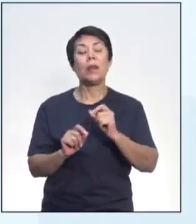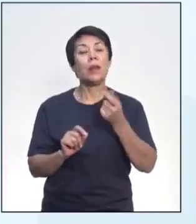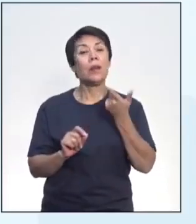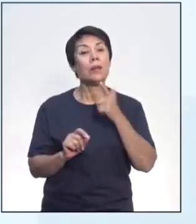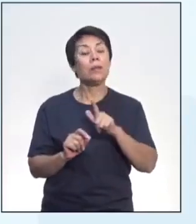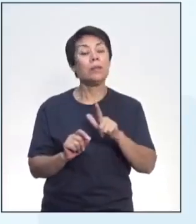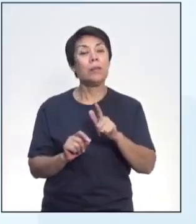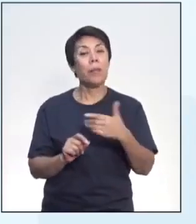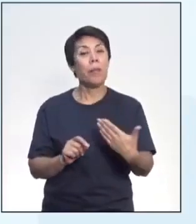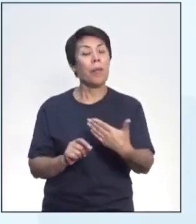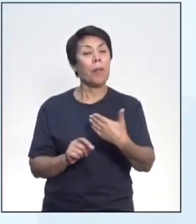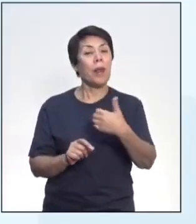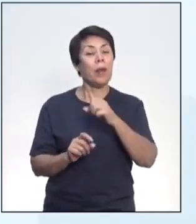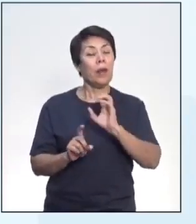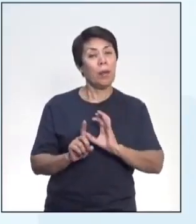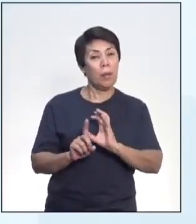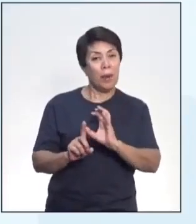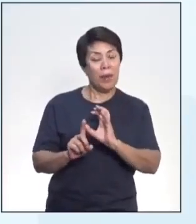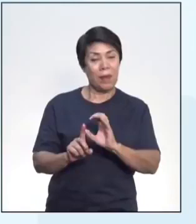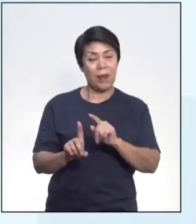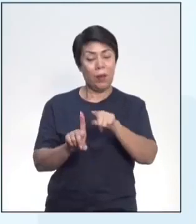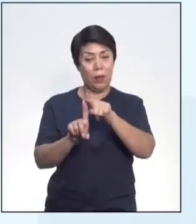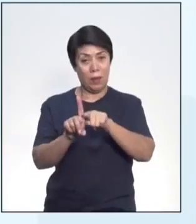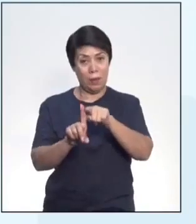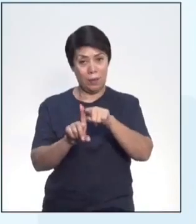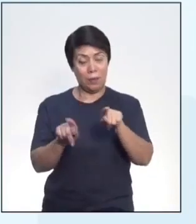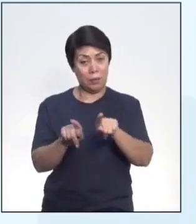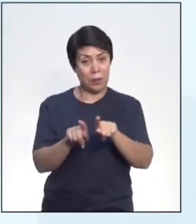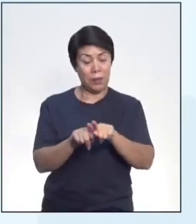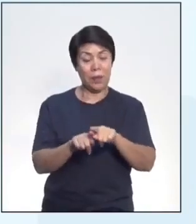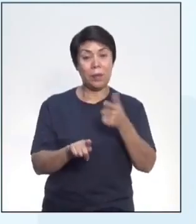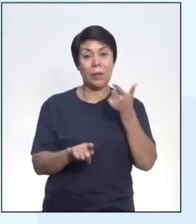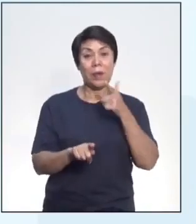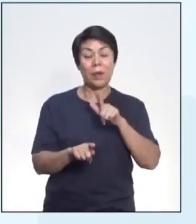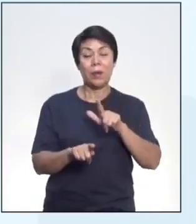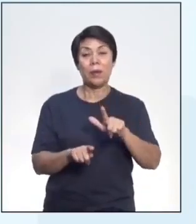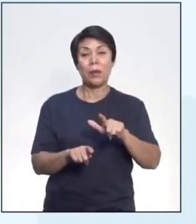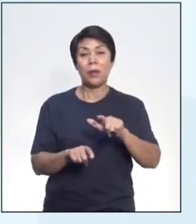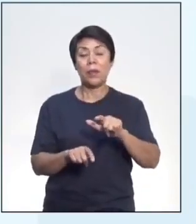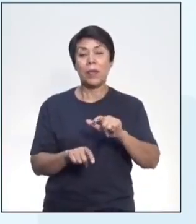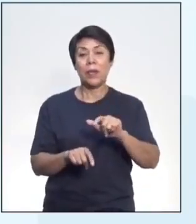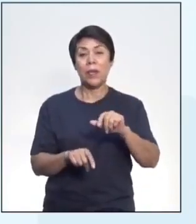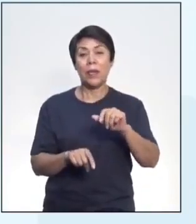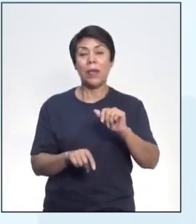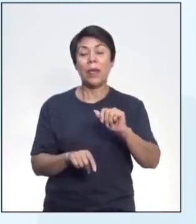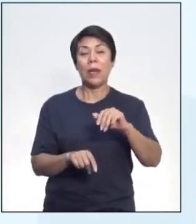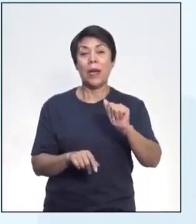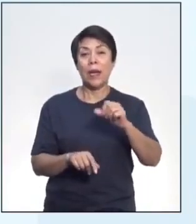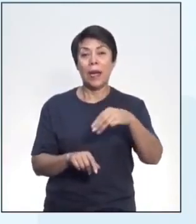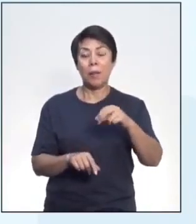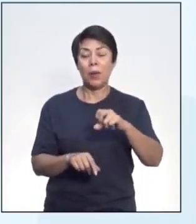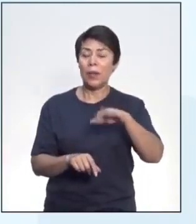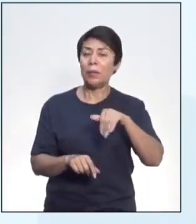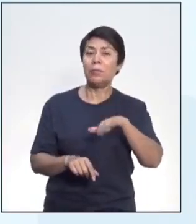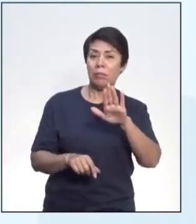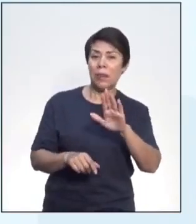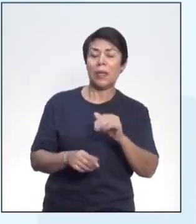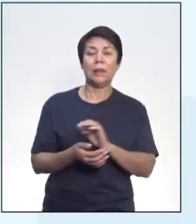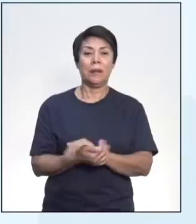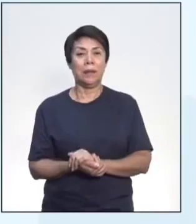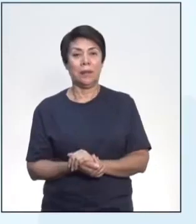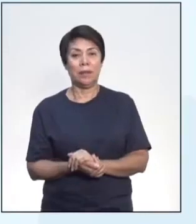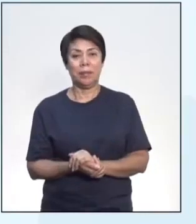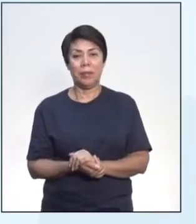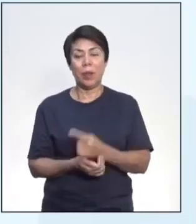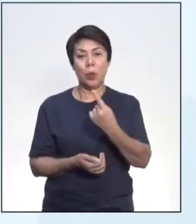melhor condição de pressão e temperatura para que se obtenha a maior quantidade possível de amônia.